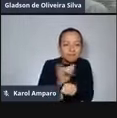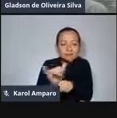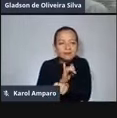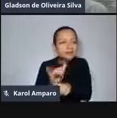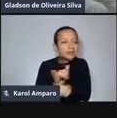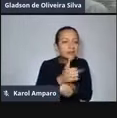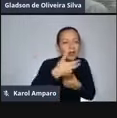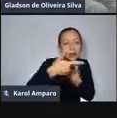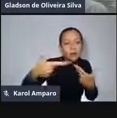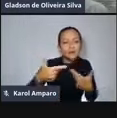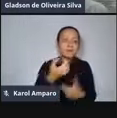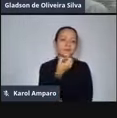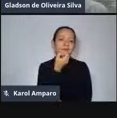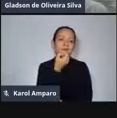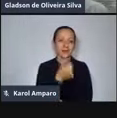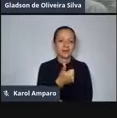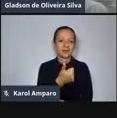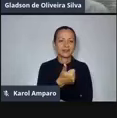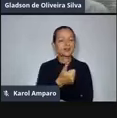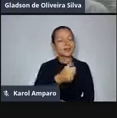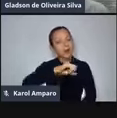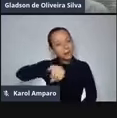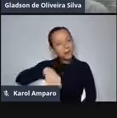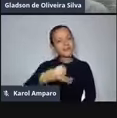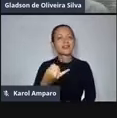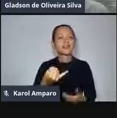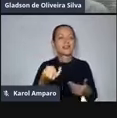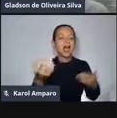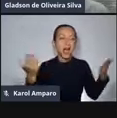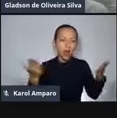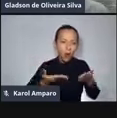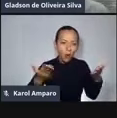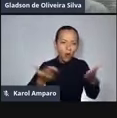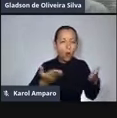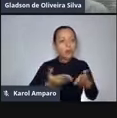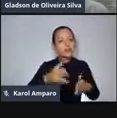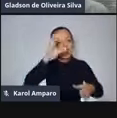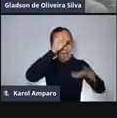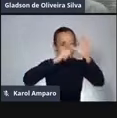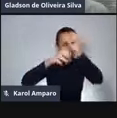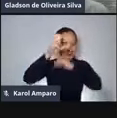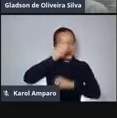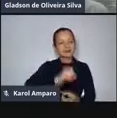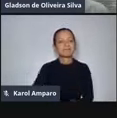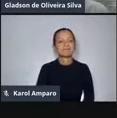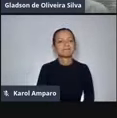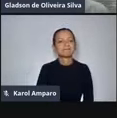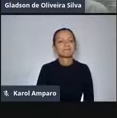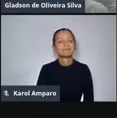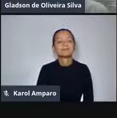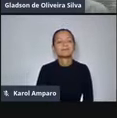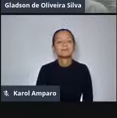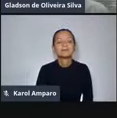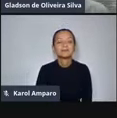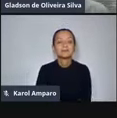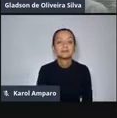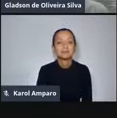filosoficamente falamos aqui e eu nutri a todos vocês. Passe, pode mudar.